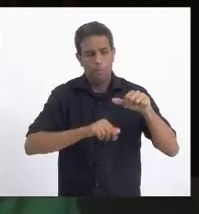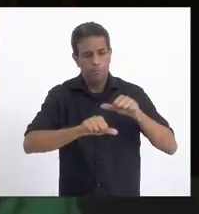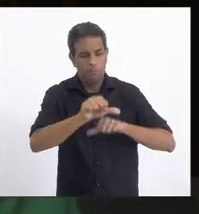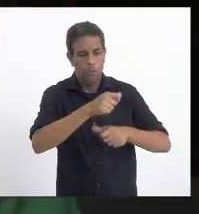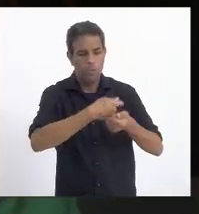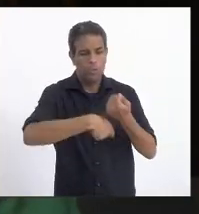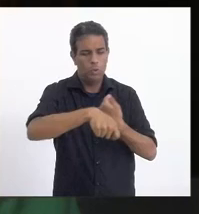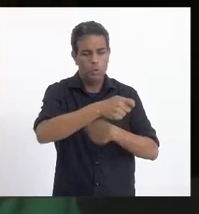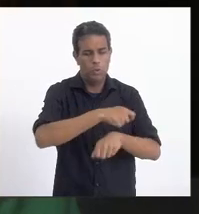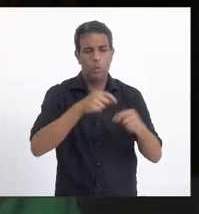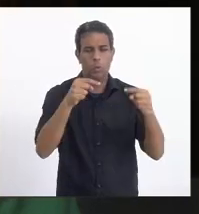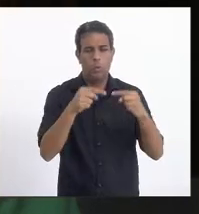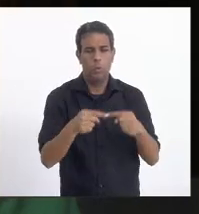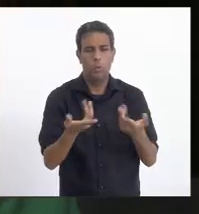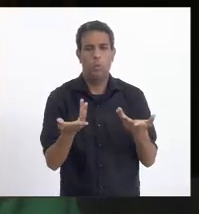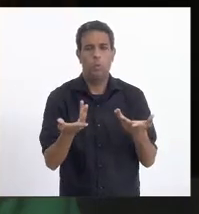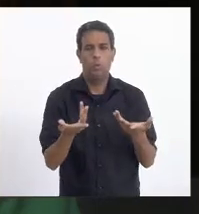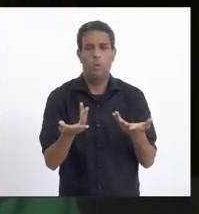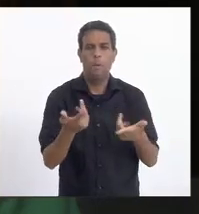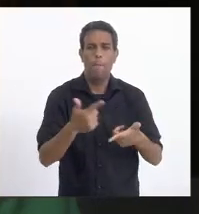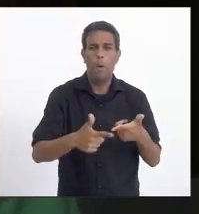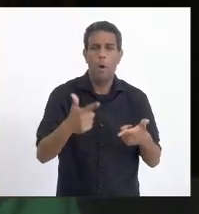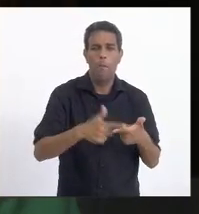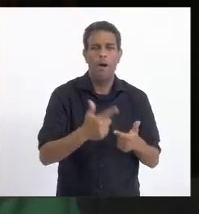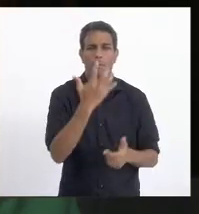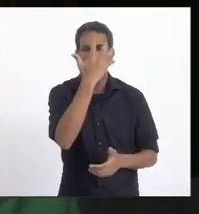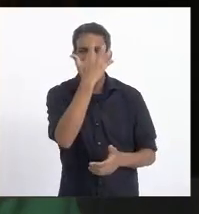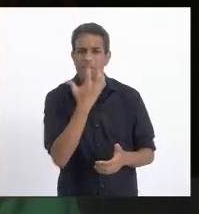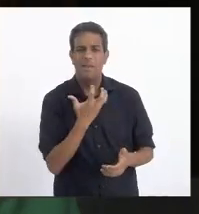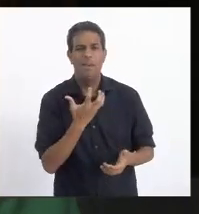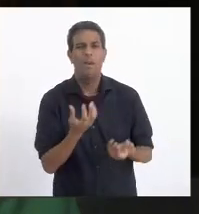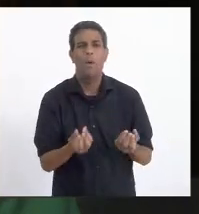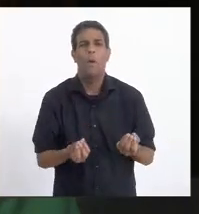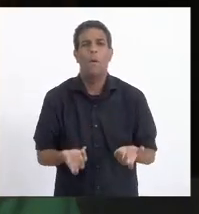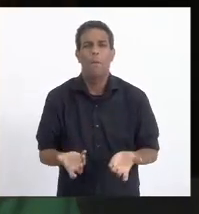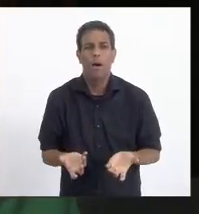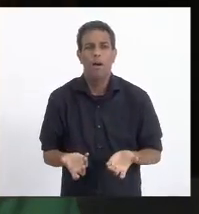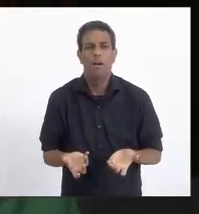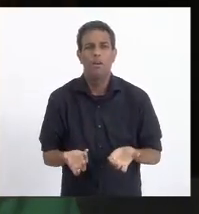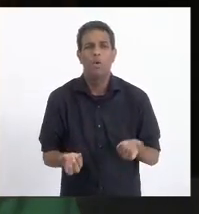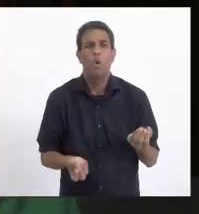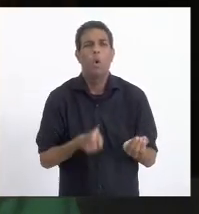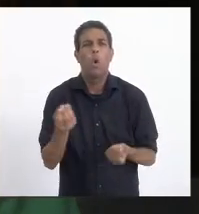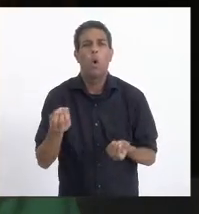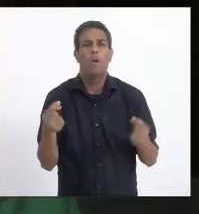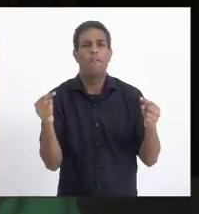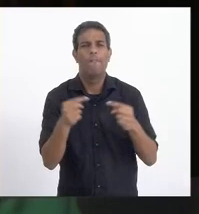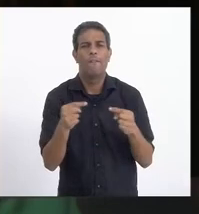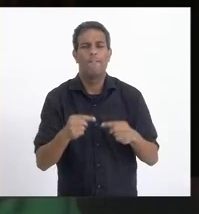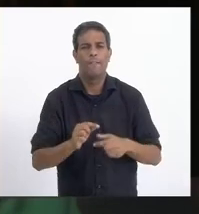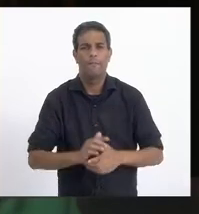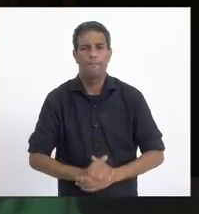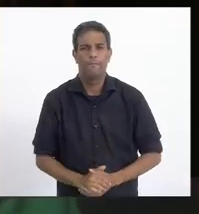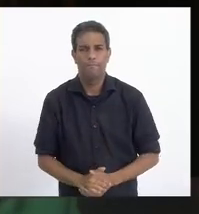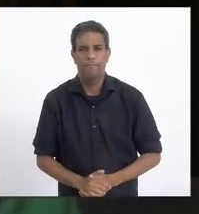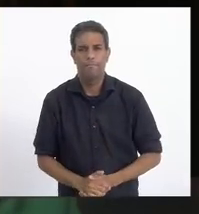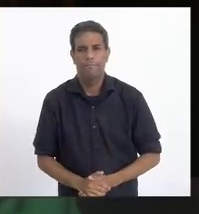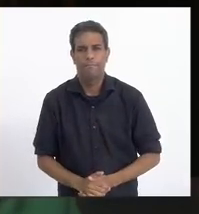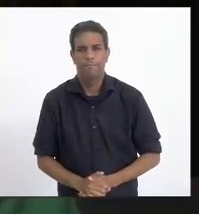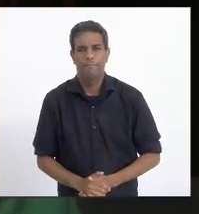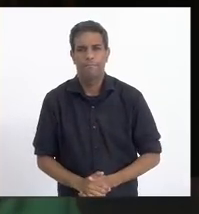fiscal uma grande covardia Oi Que covardia Esse regime de recuperação fiscal